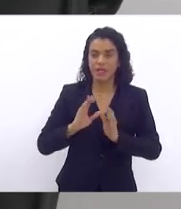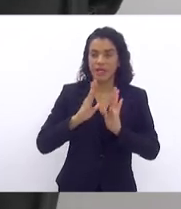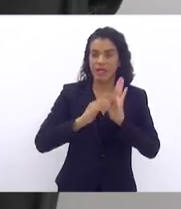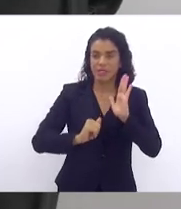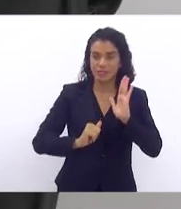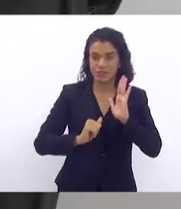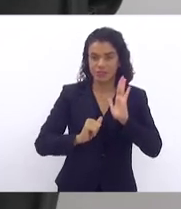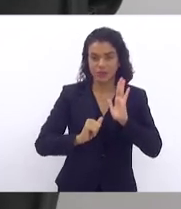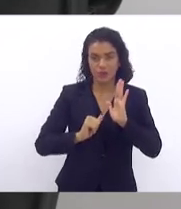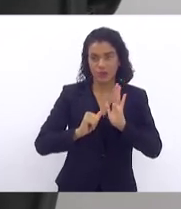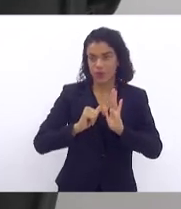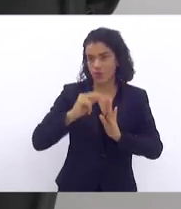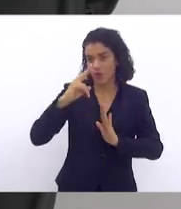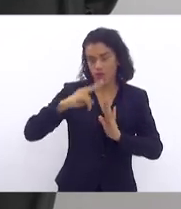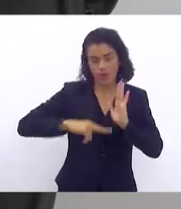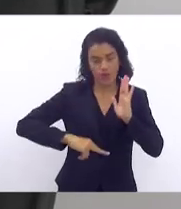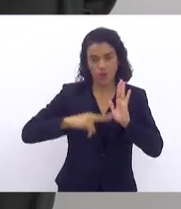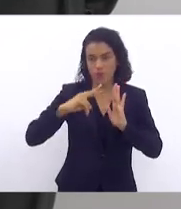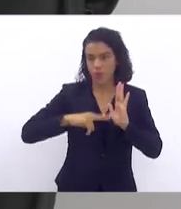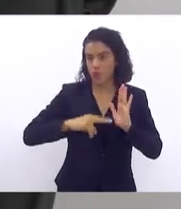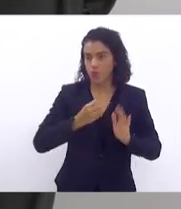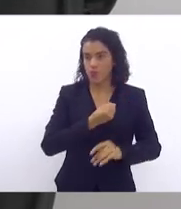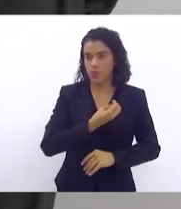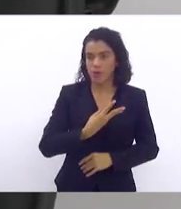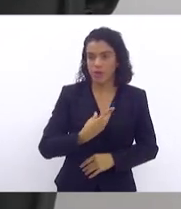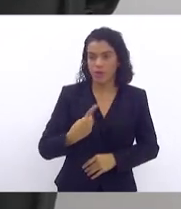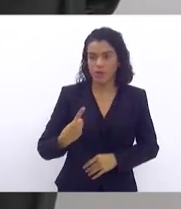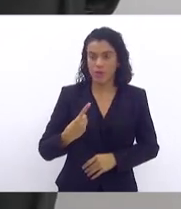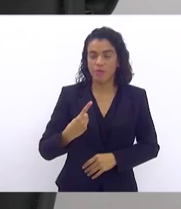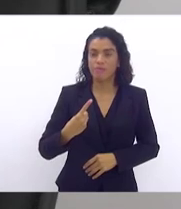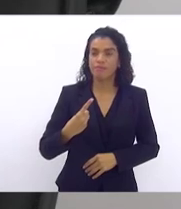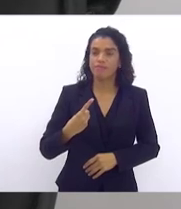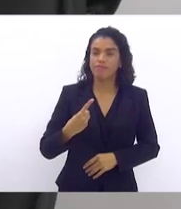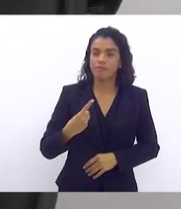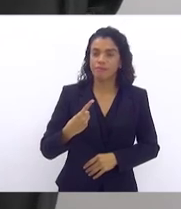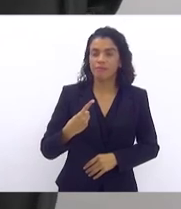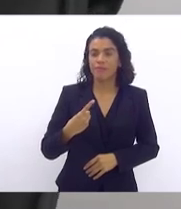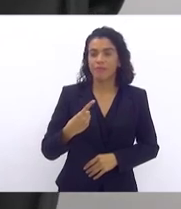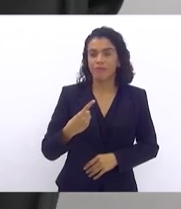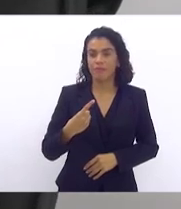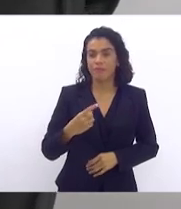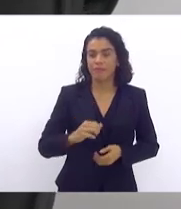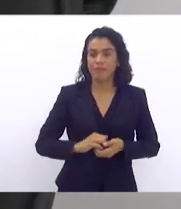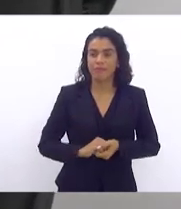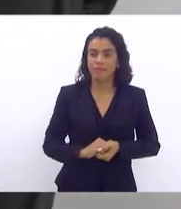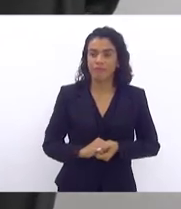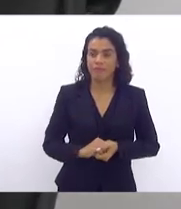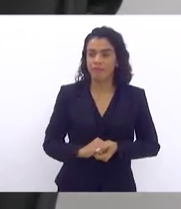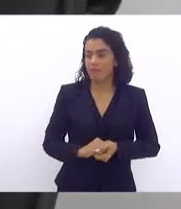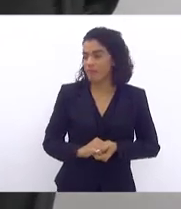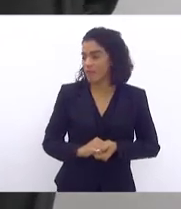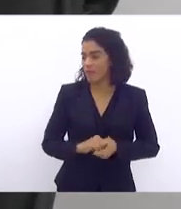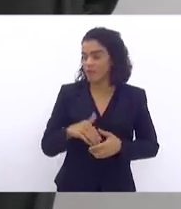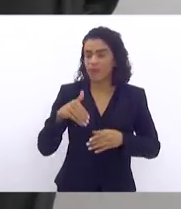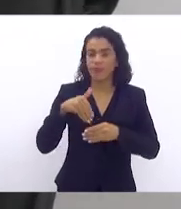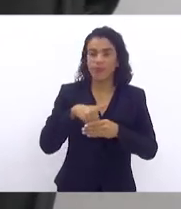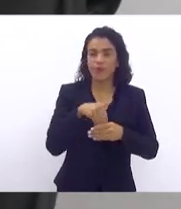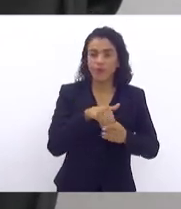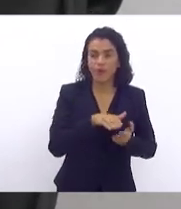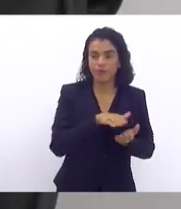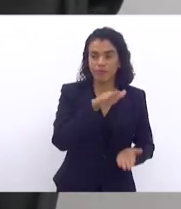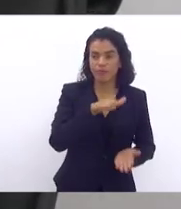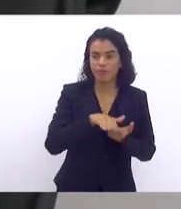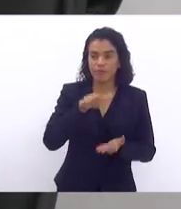de... Não vou cantar o 31, para que a gente possa fazer, como tem feito tradicionalmente, o voto em bloco